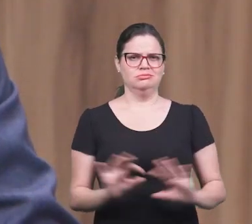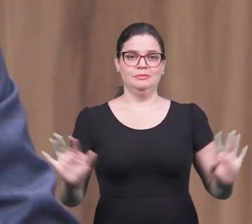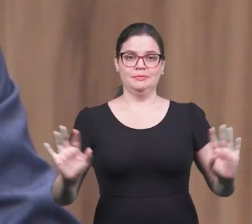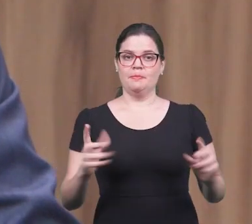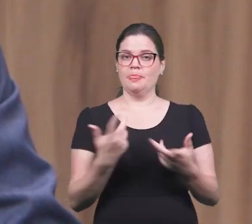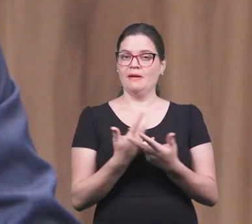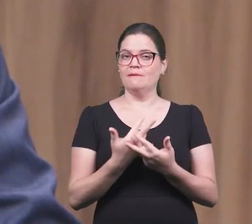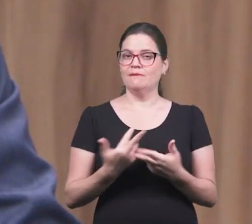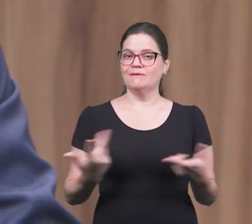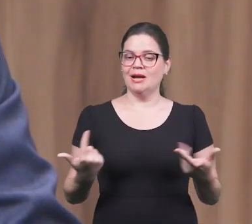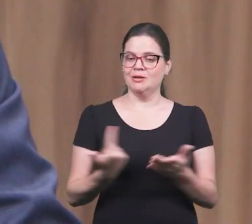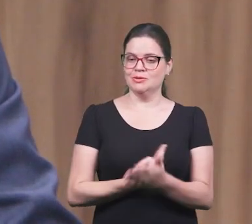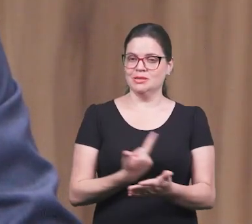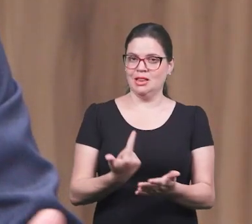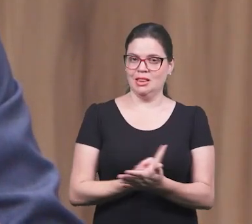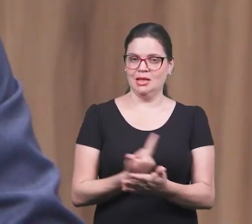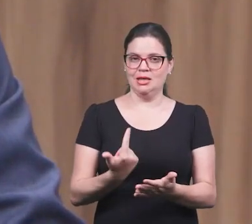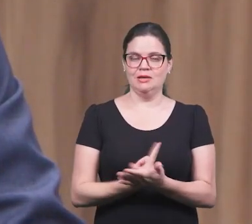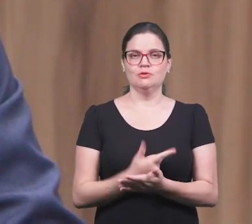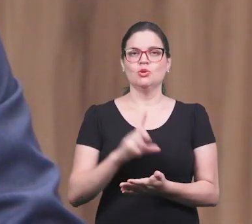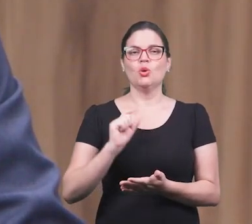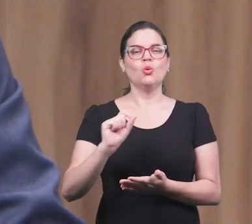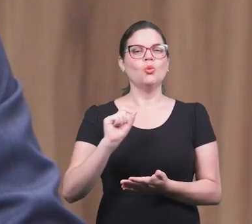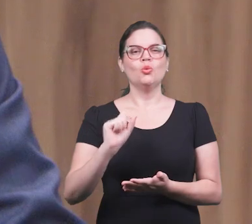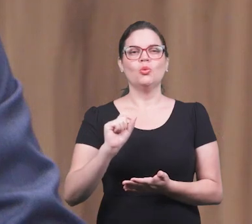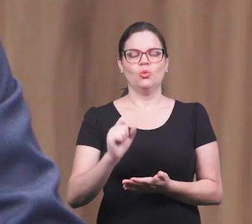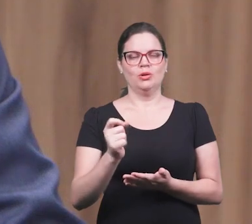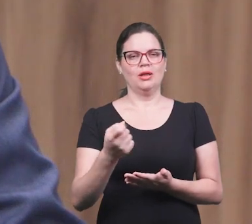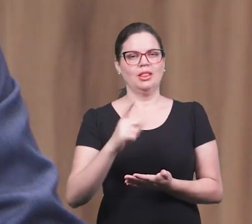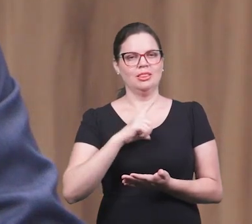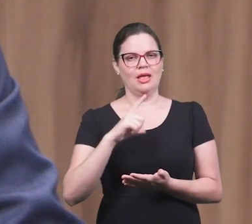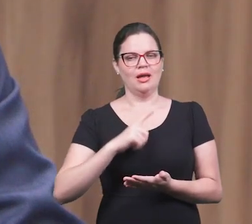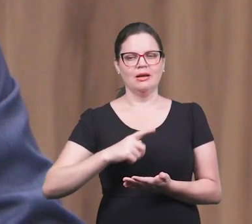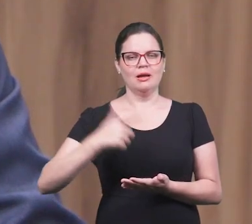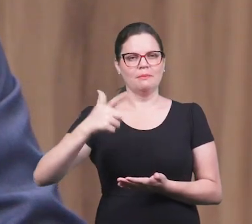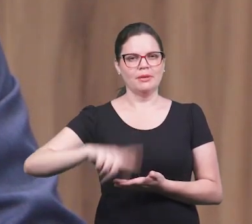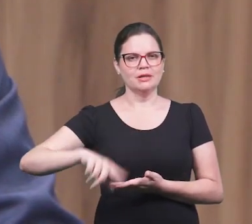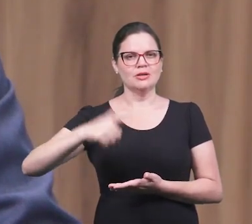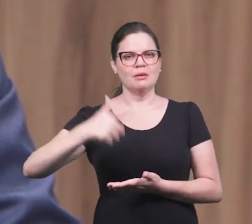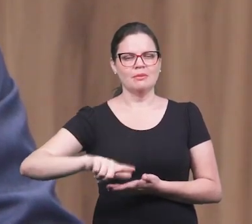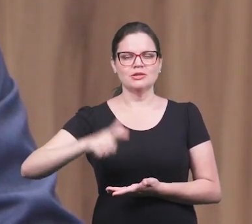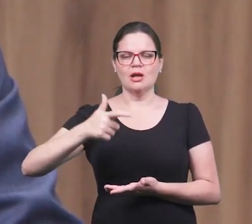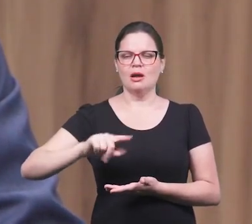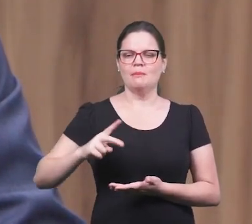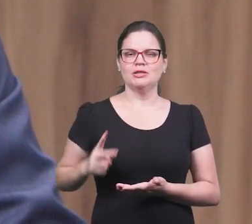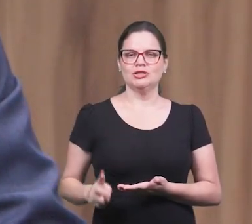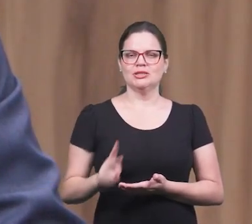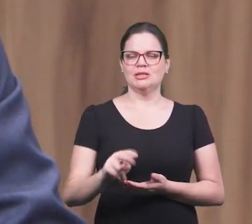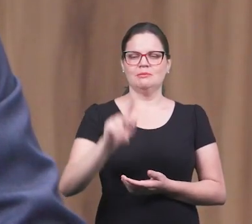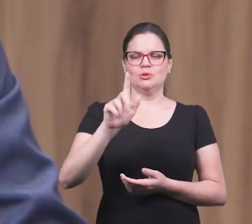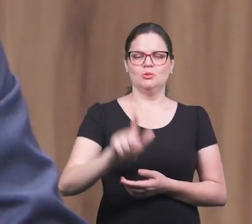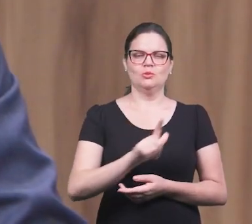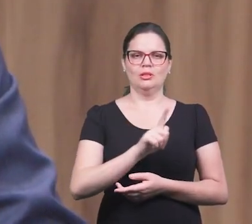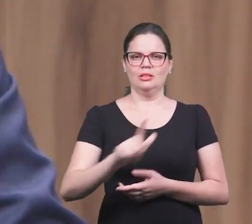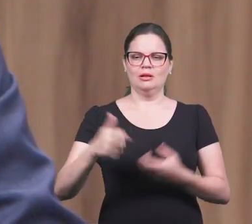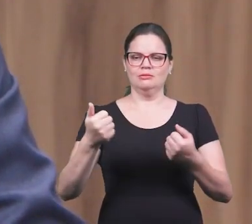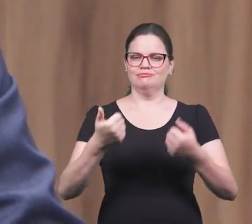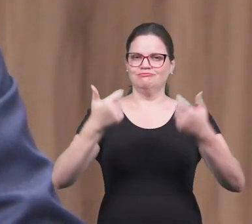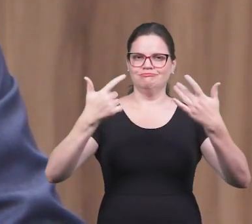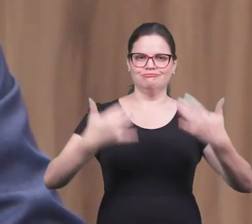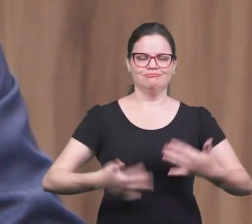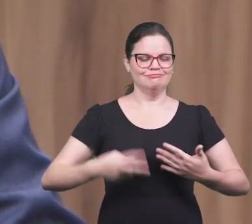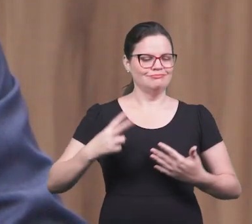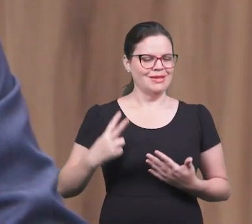dessas literaturas, o que Lutero sempre assim pautou e disse com muita